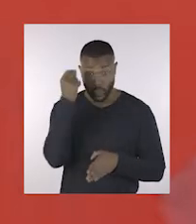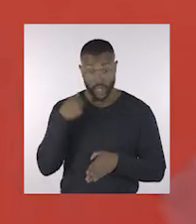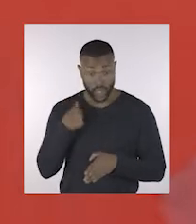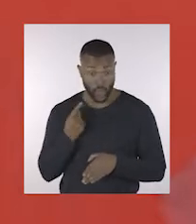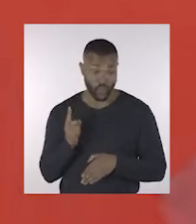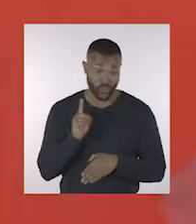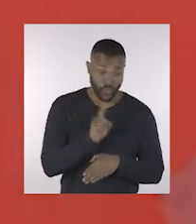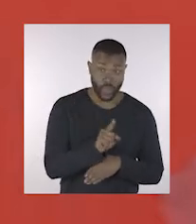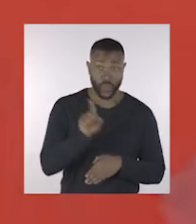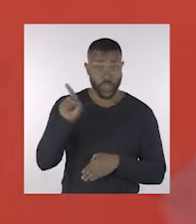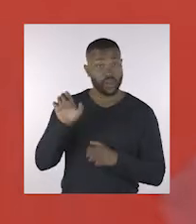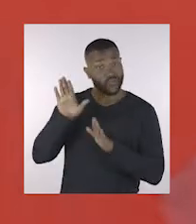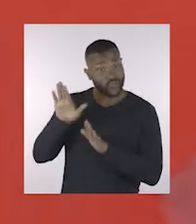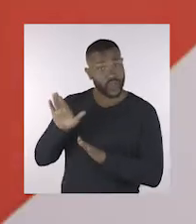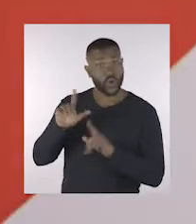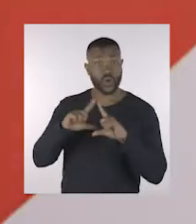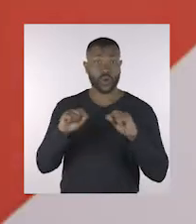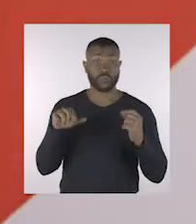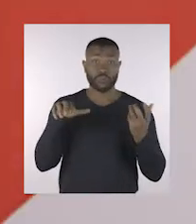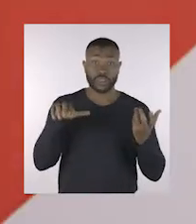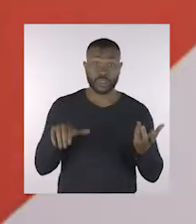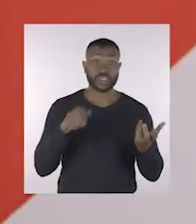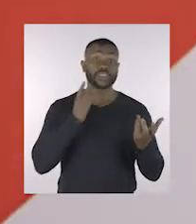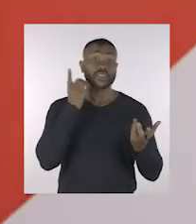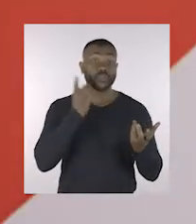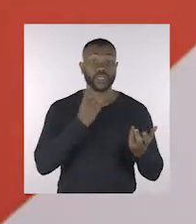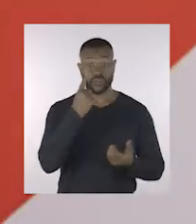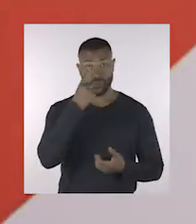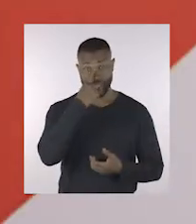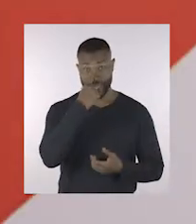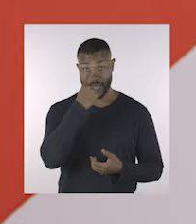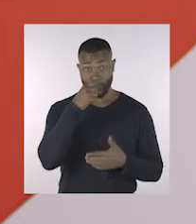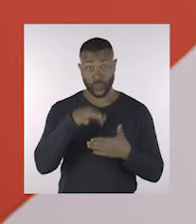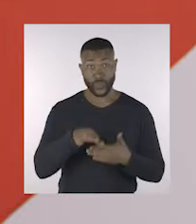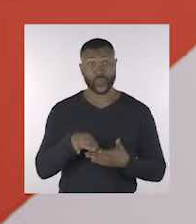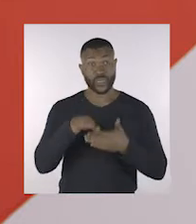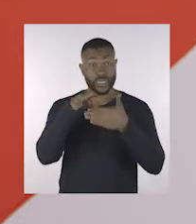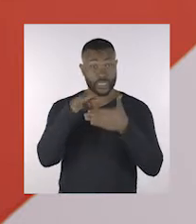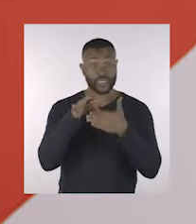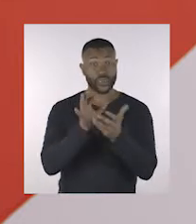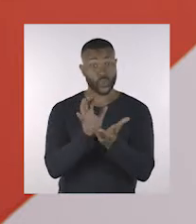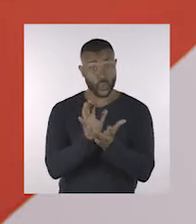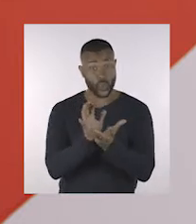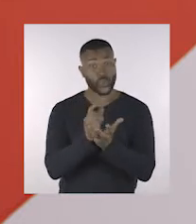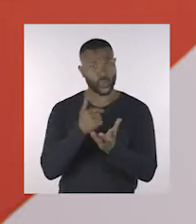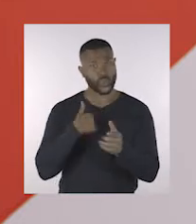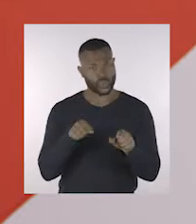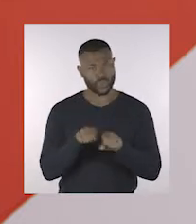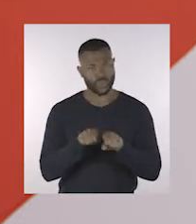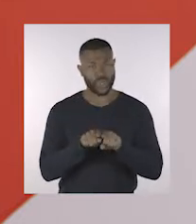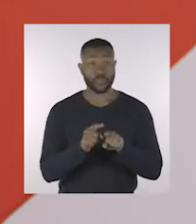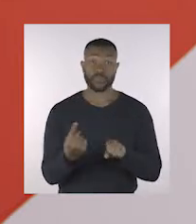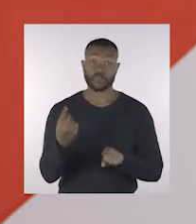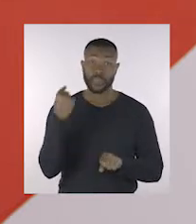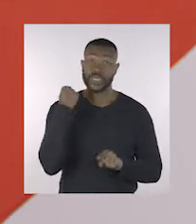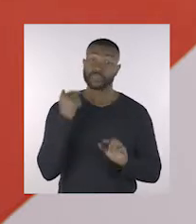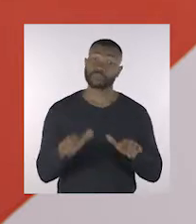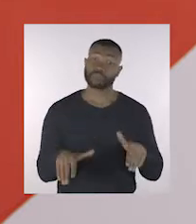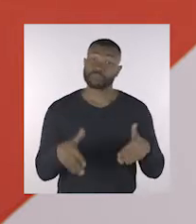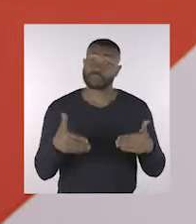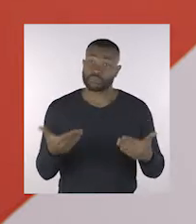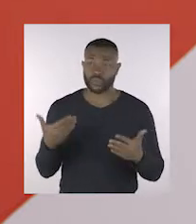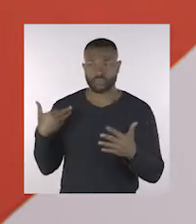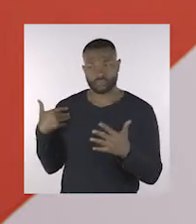e usar aquele fica lá em Brasília sendo o deputado federal e foi dentro da bancada e eu também filho da bancada na época